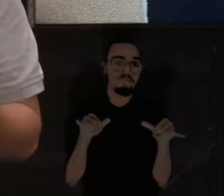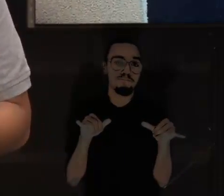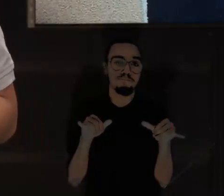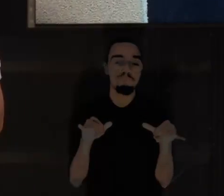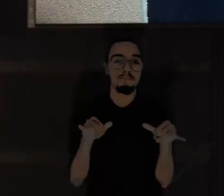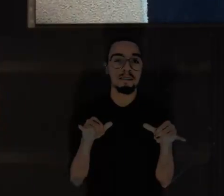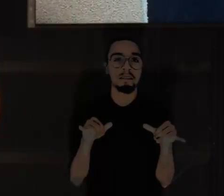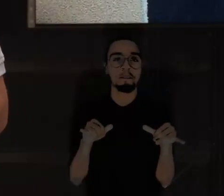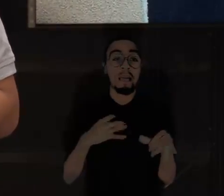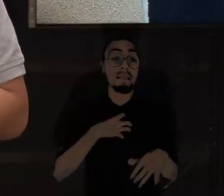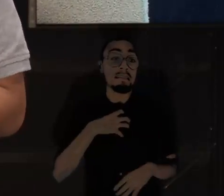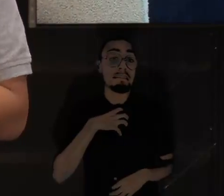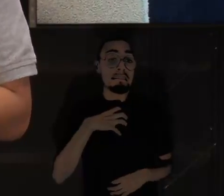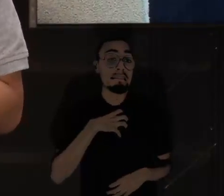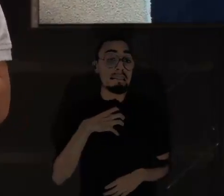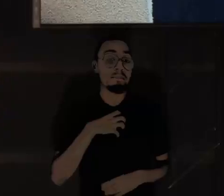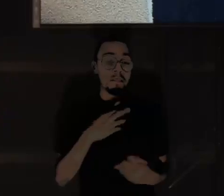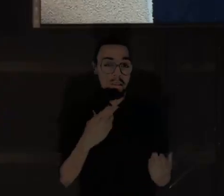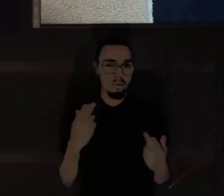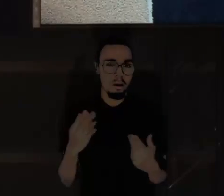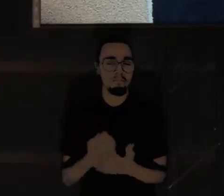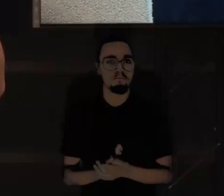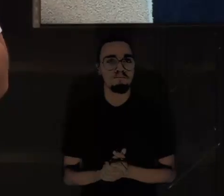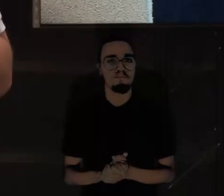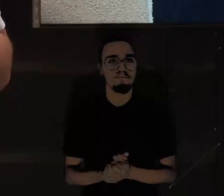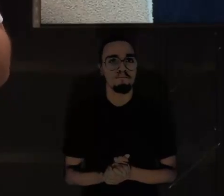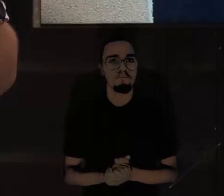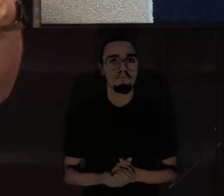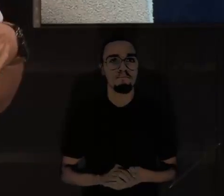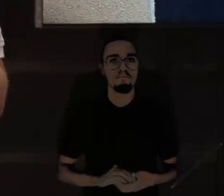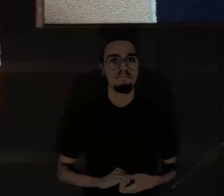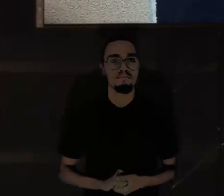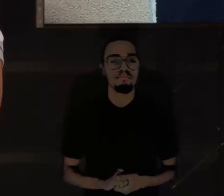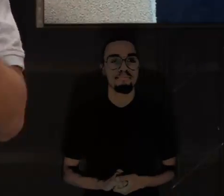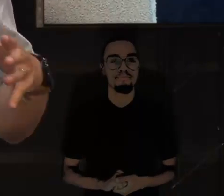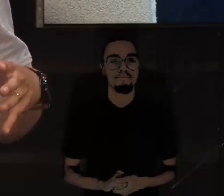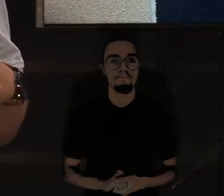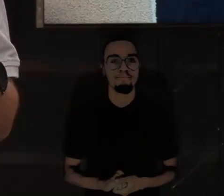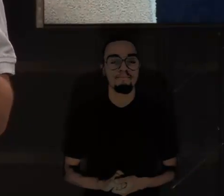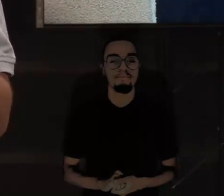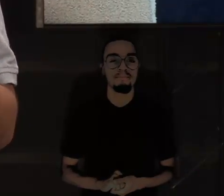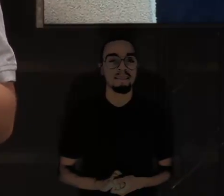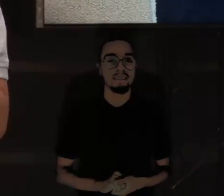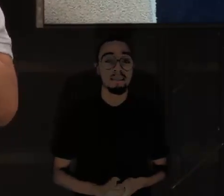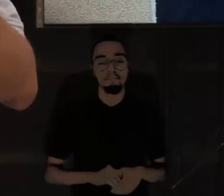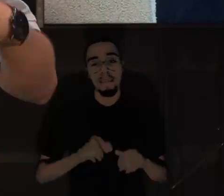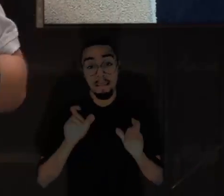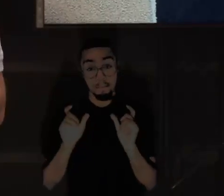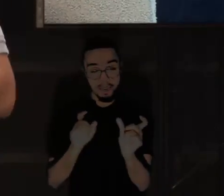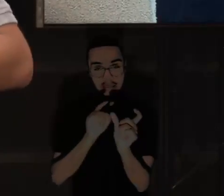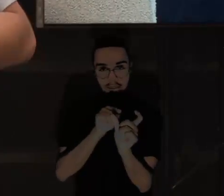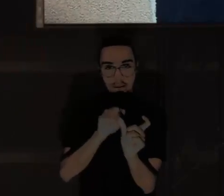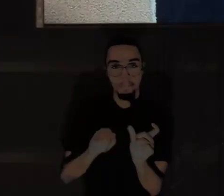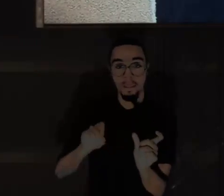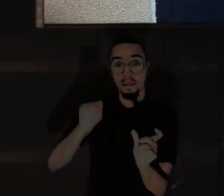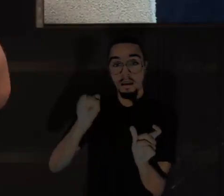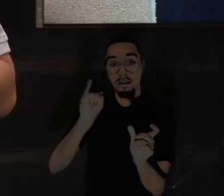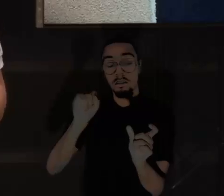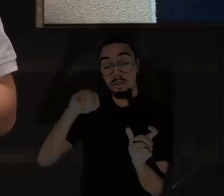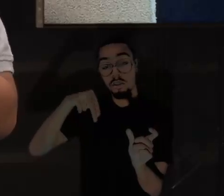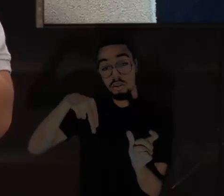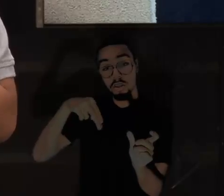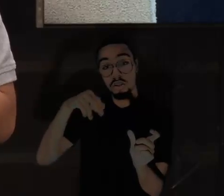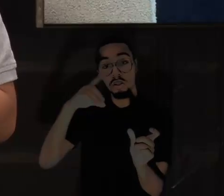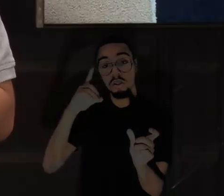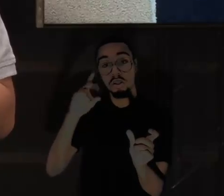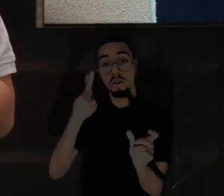é uma síndrome? Síndrome é uma série de sinais, sintomas. É um conjunto de